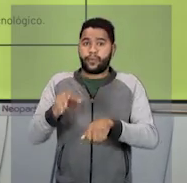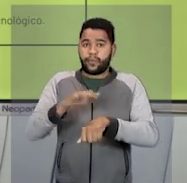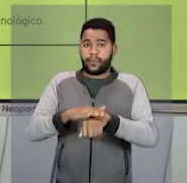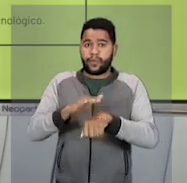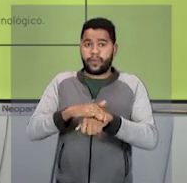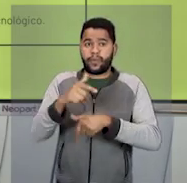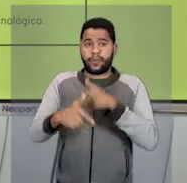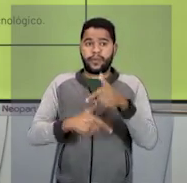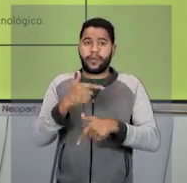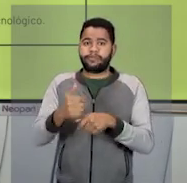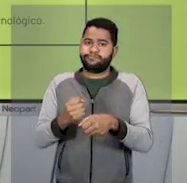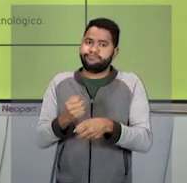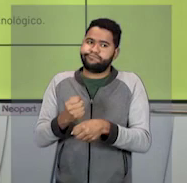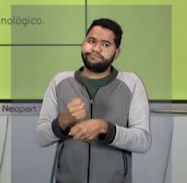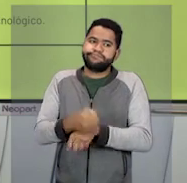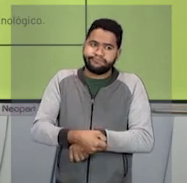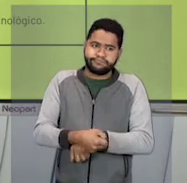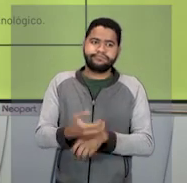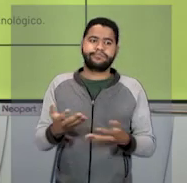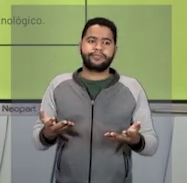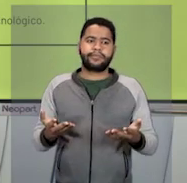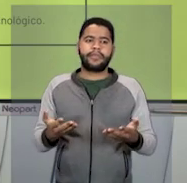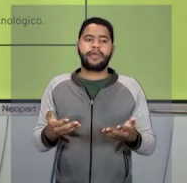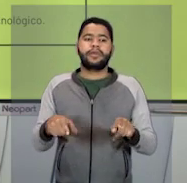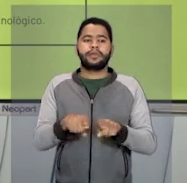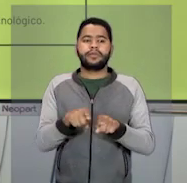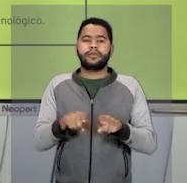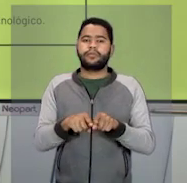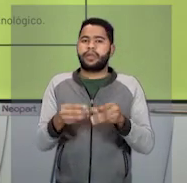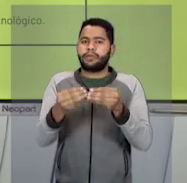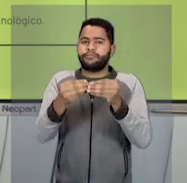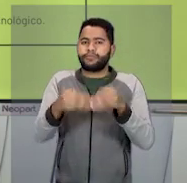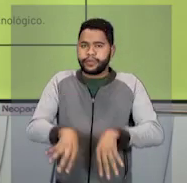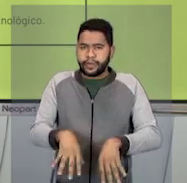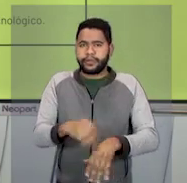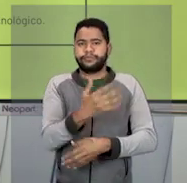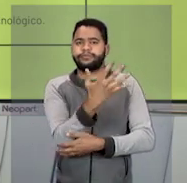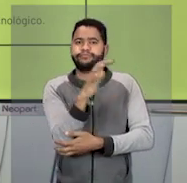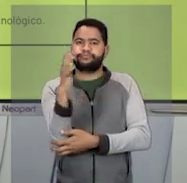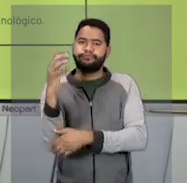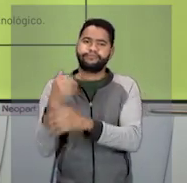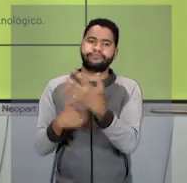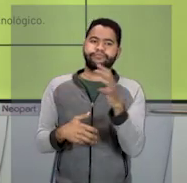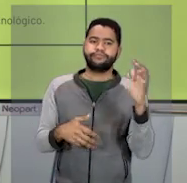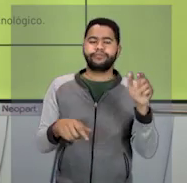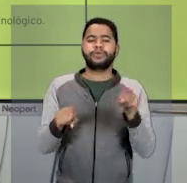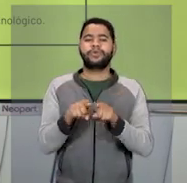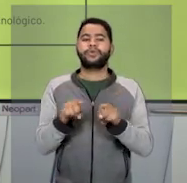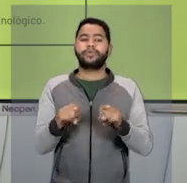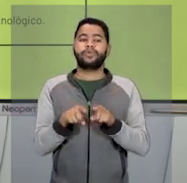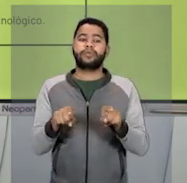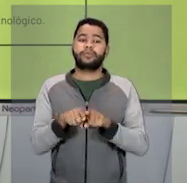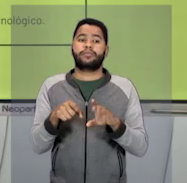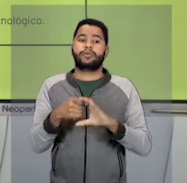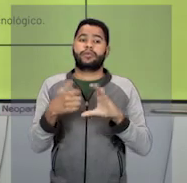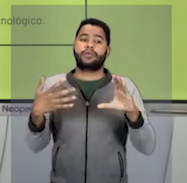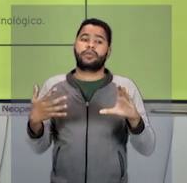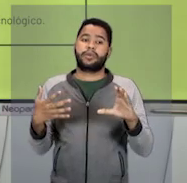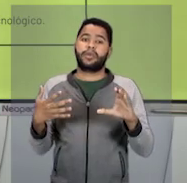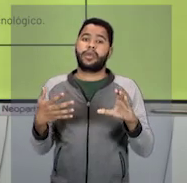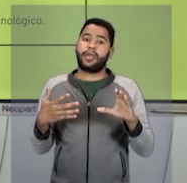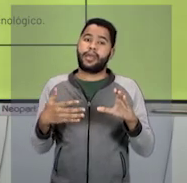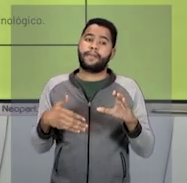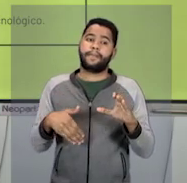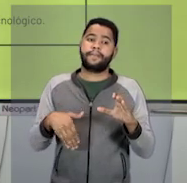mais escravizada, tá? Provoca diversos danos ao meio ambiente e, no caso aí, uma característica é o maior